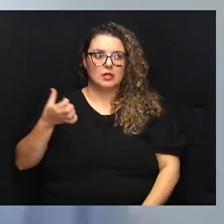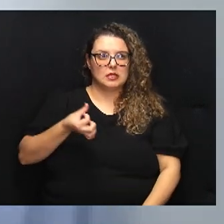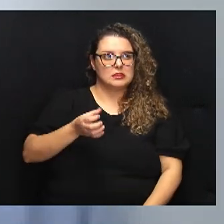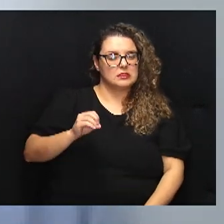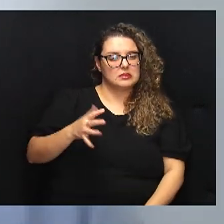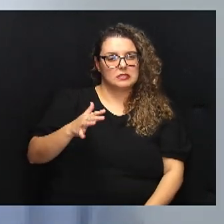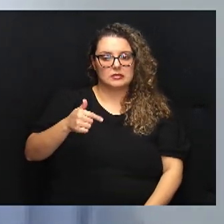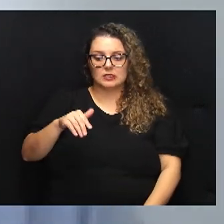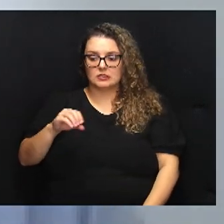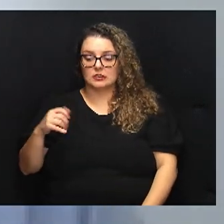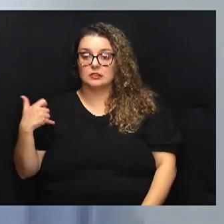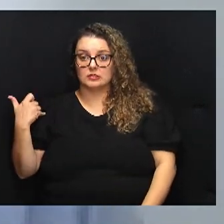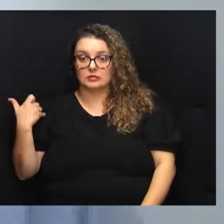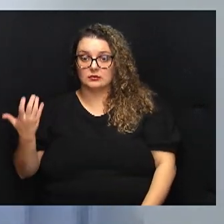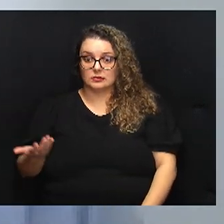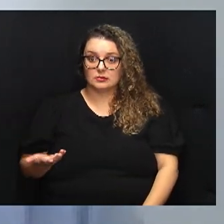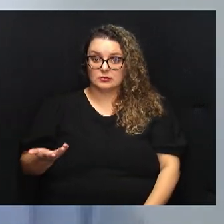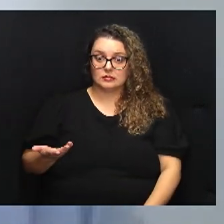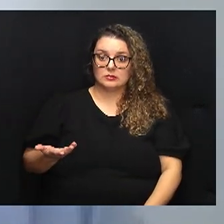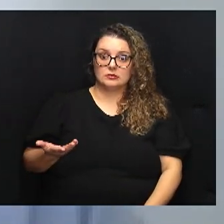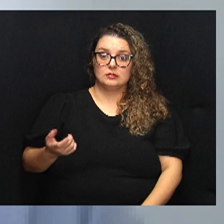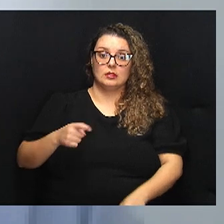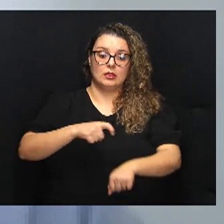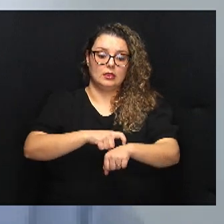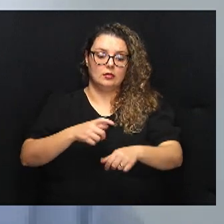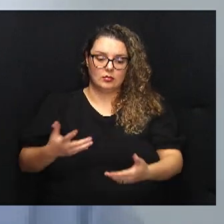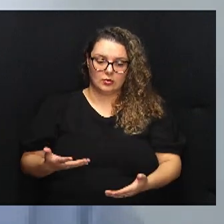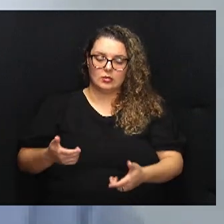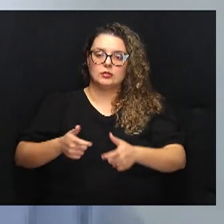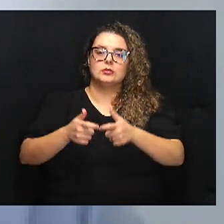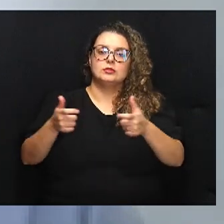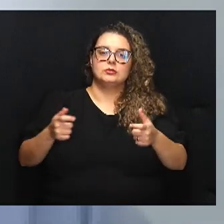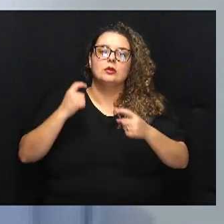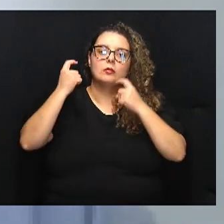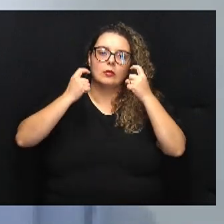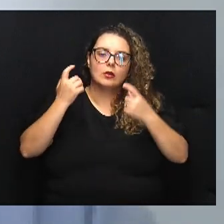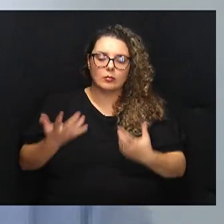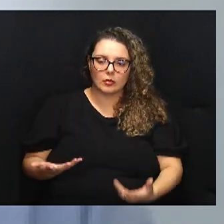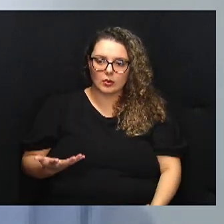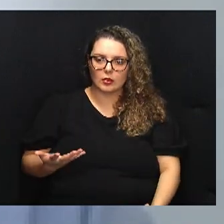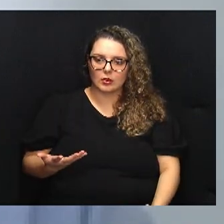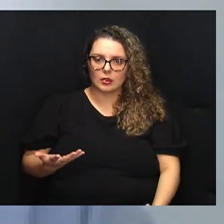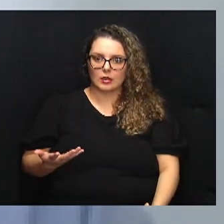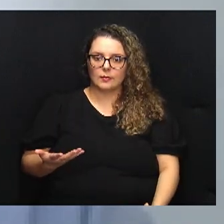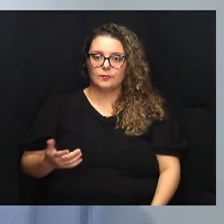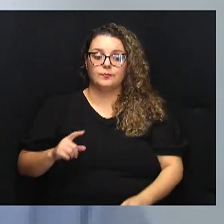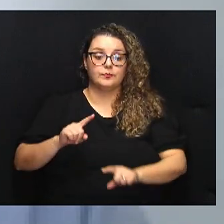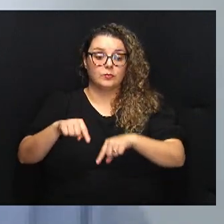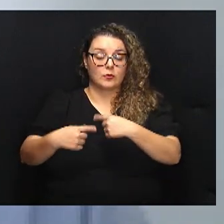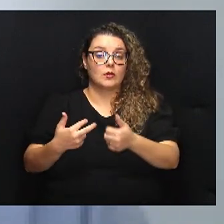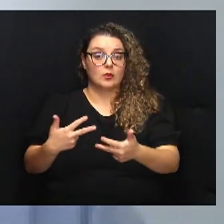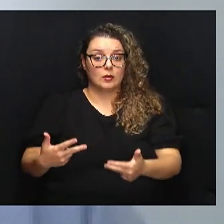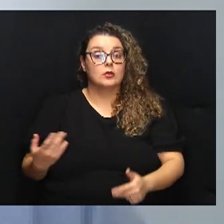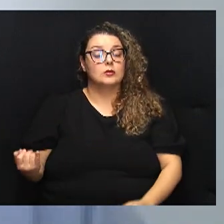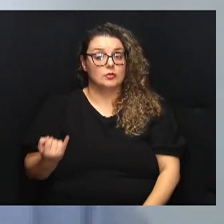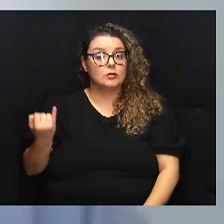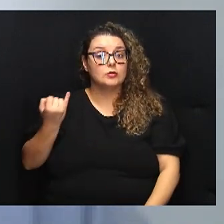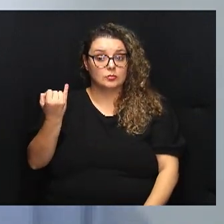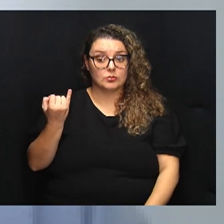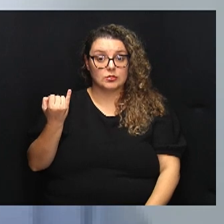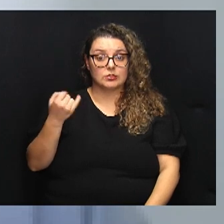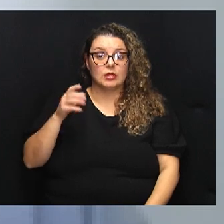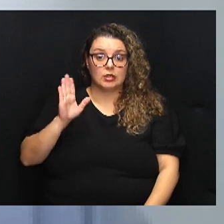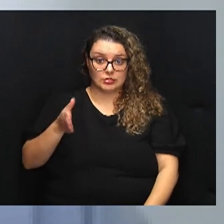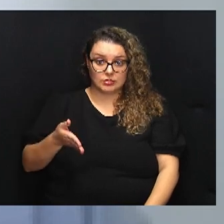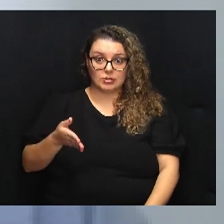70 anos, são a fase de maior preocupação. Outro ponto de muita importância, aí já entra a